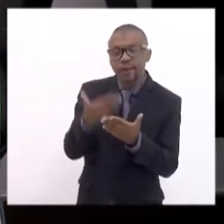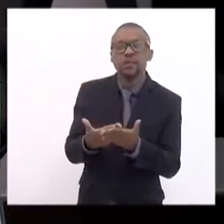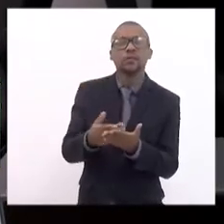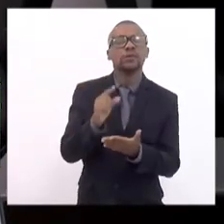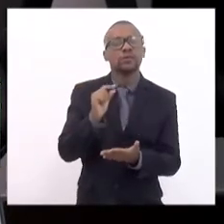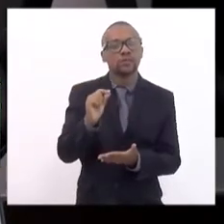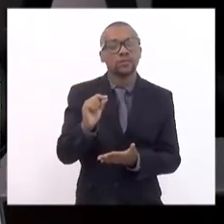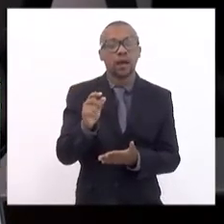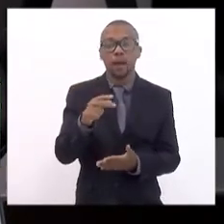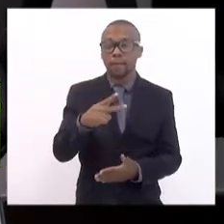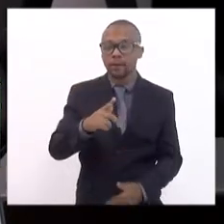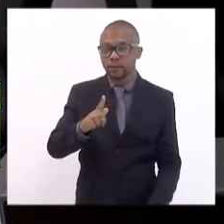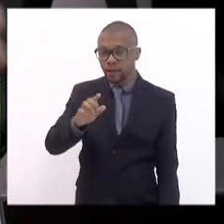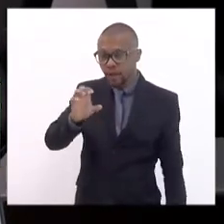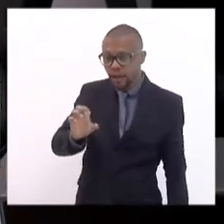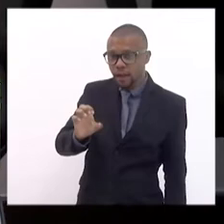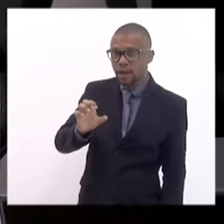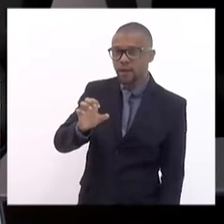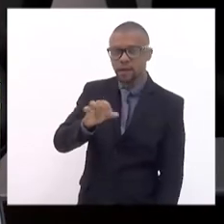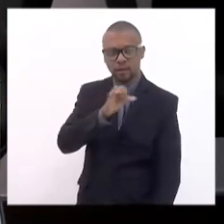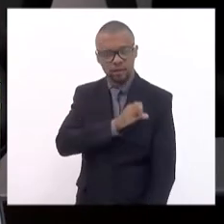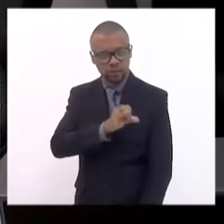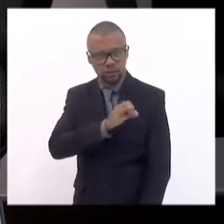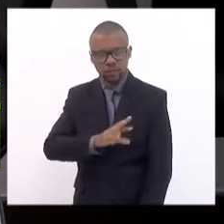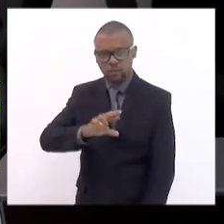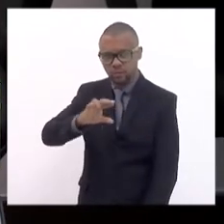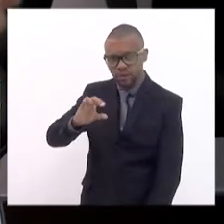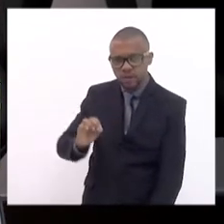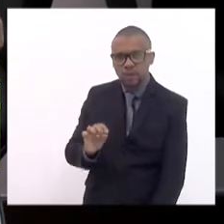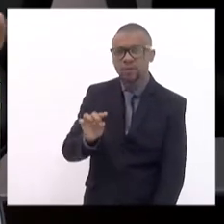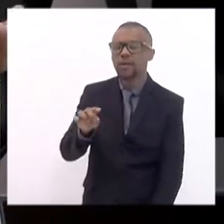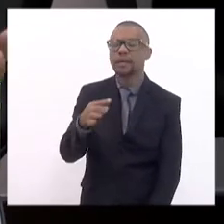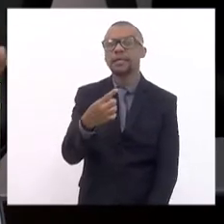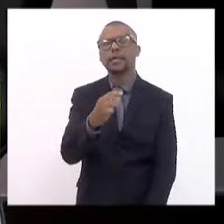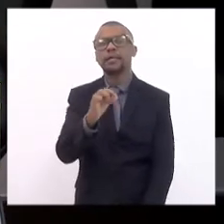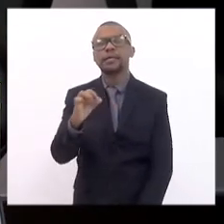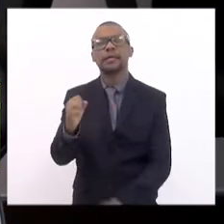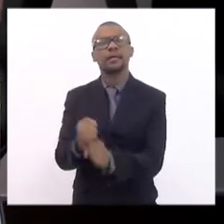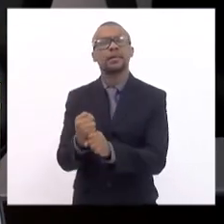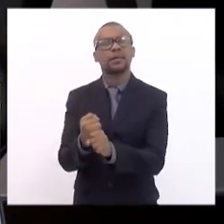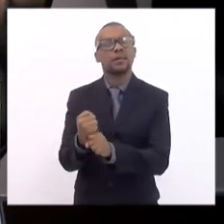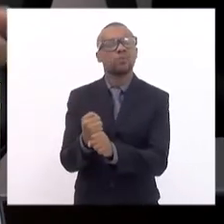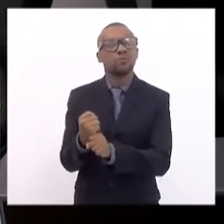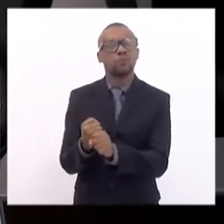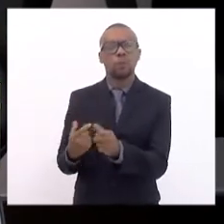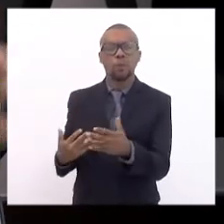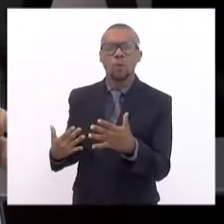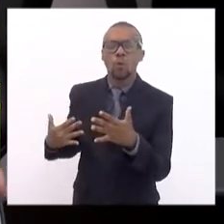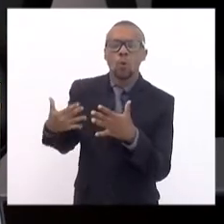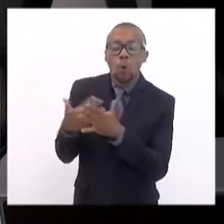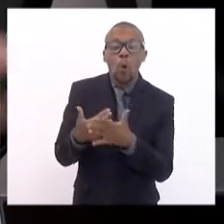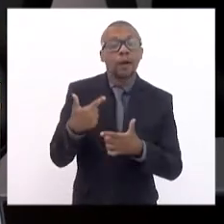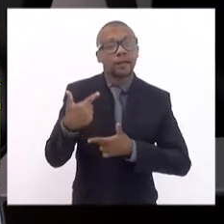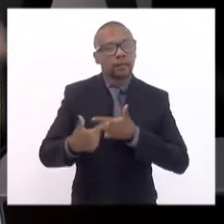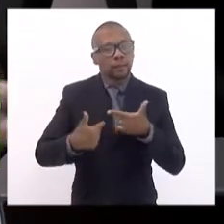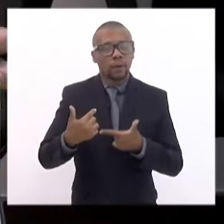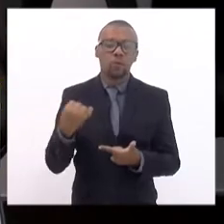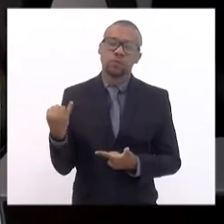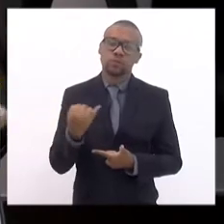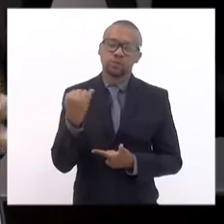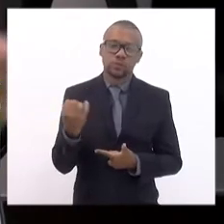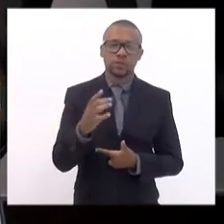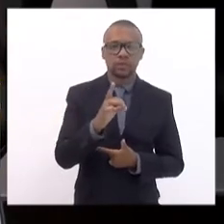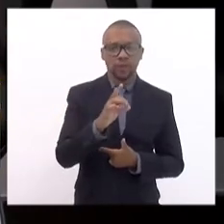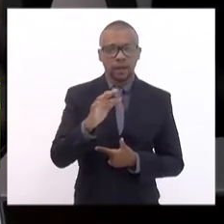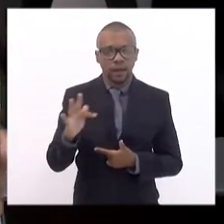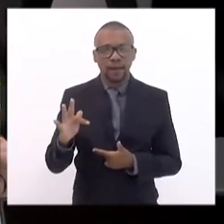a Procuradoria-Geral do Estado, quase 100 anos que presta serviço muito importante para o Distrito Federal, para o antigo Estado